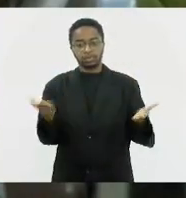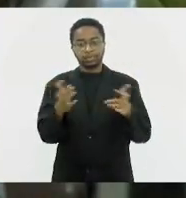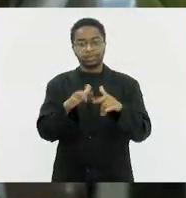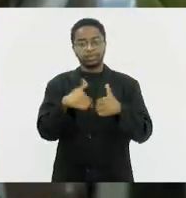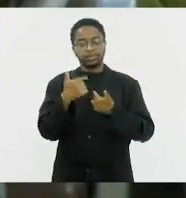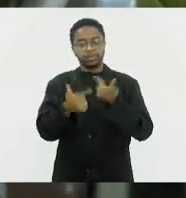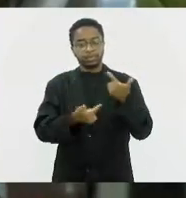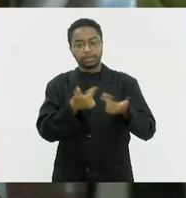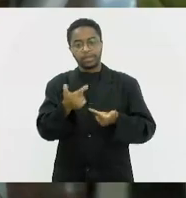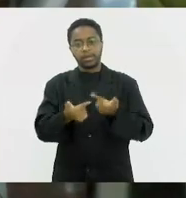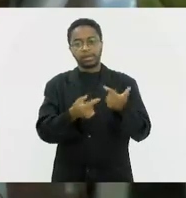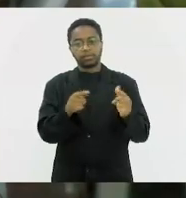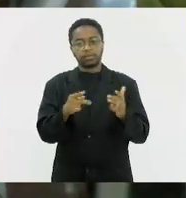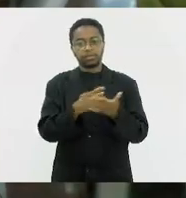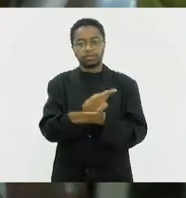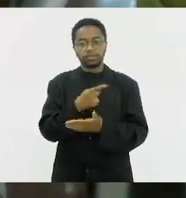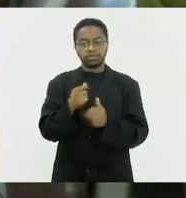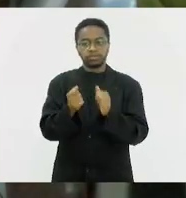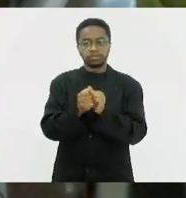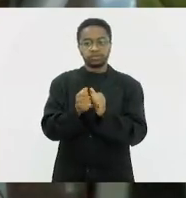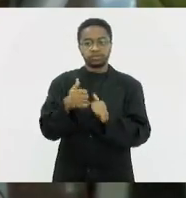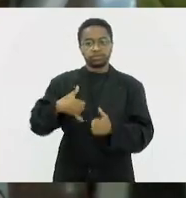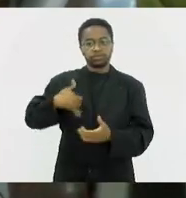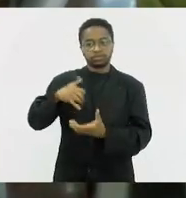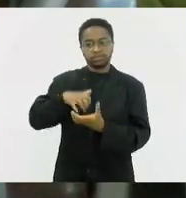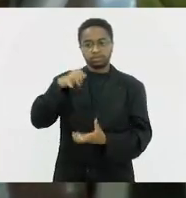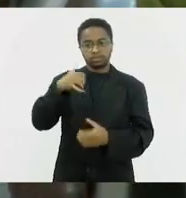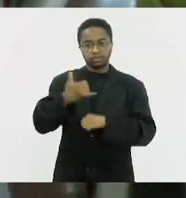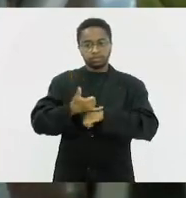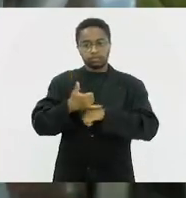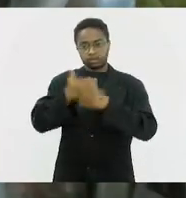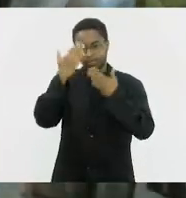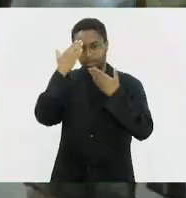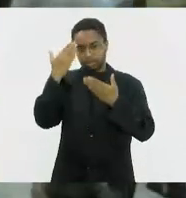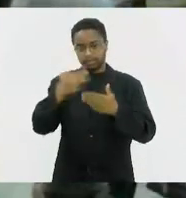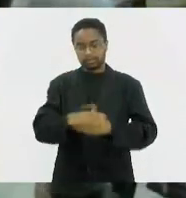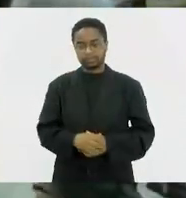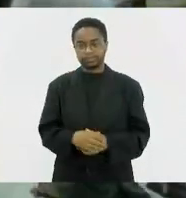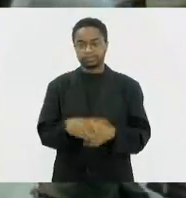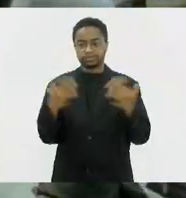vem realizando com os idosos de Volta Redonda. Muito obrigado.